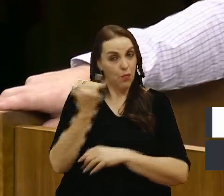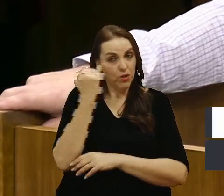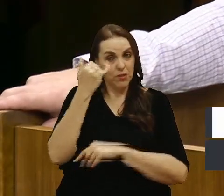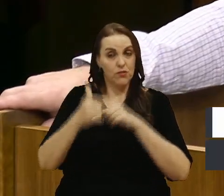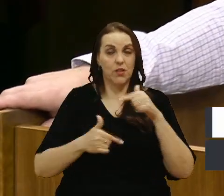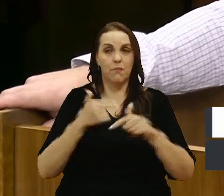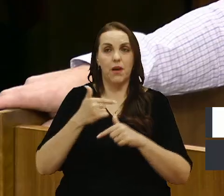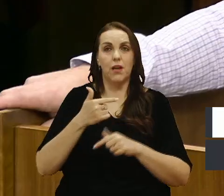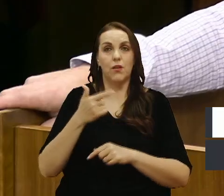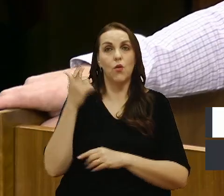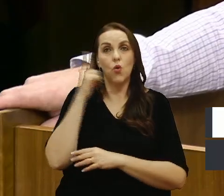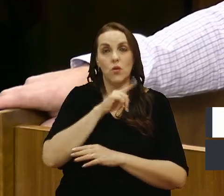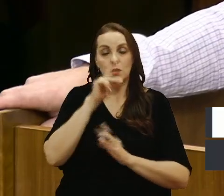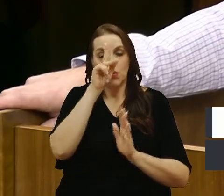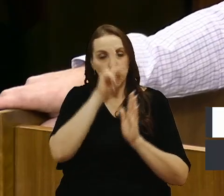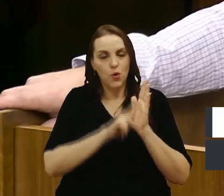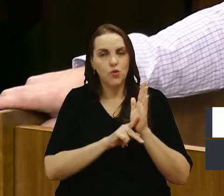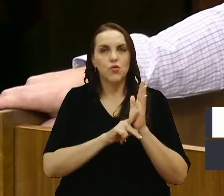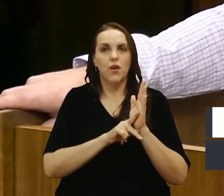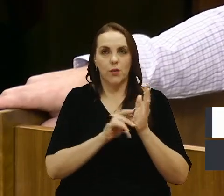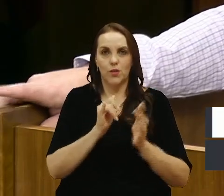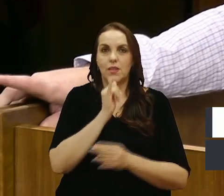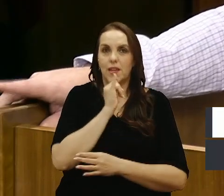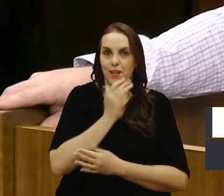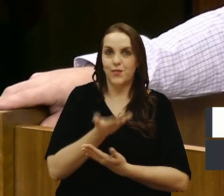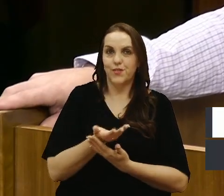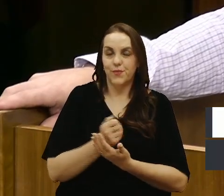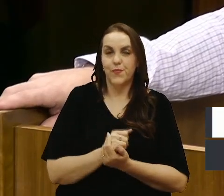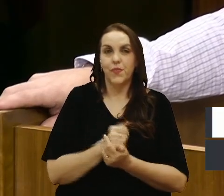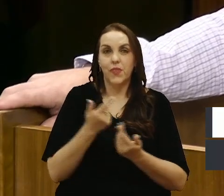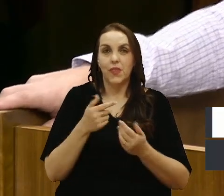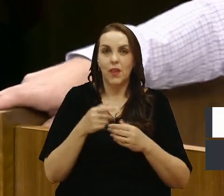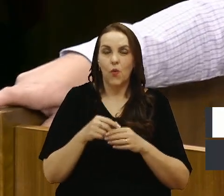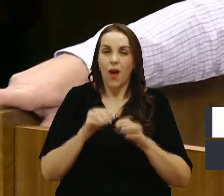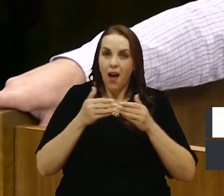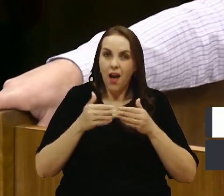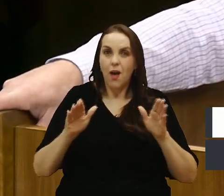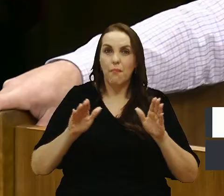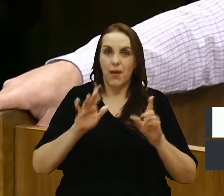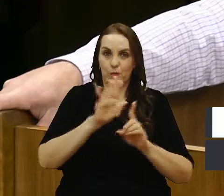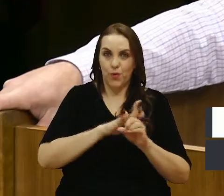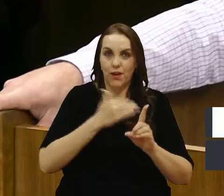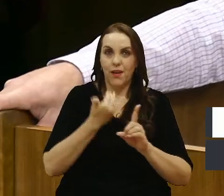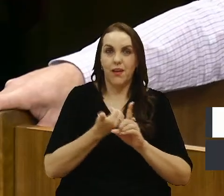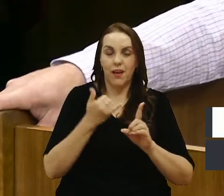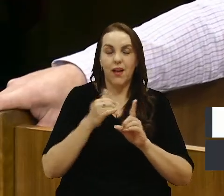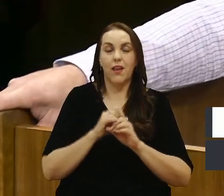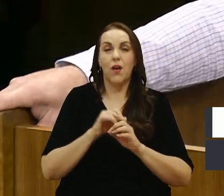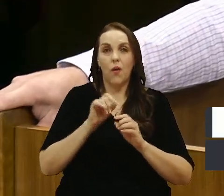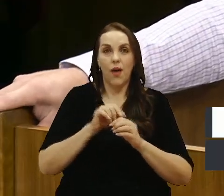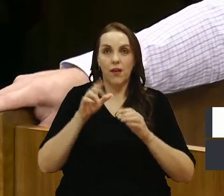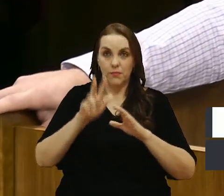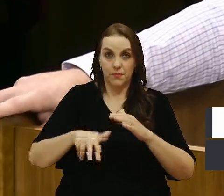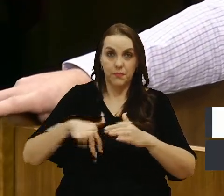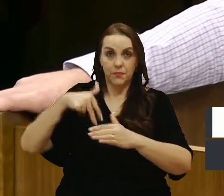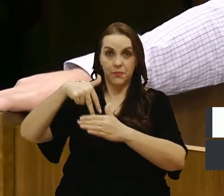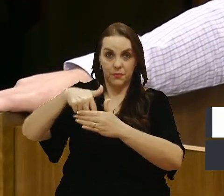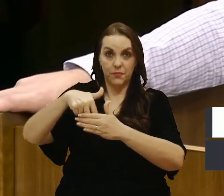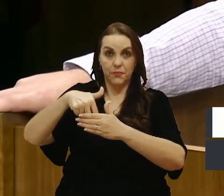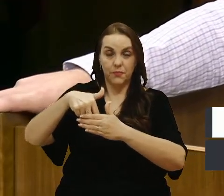projeto piloto, e esse sinal aberto e agora esse púlpito que estará